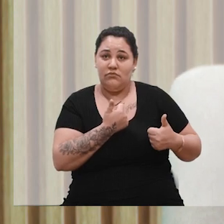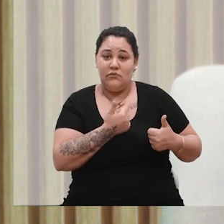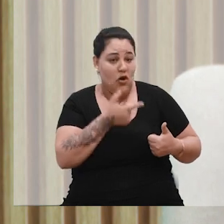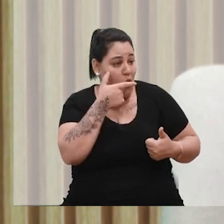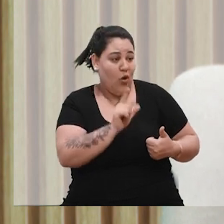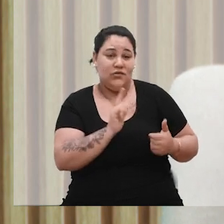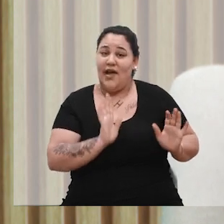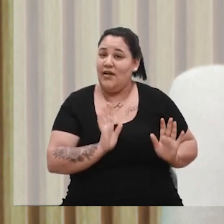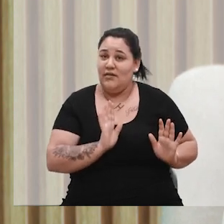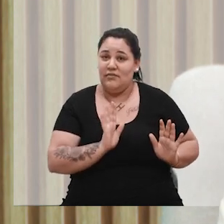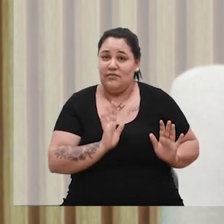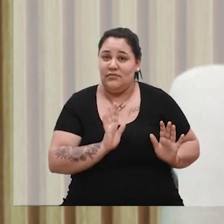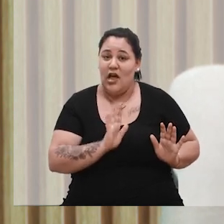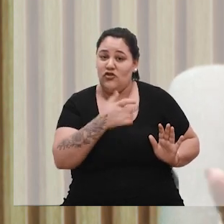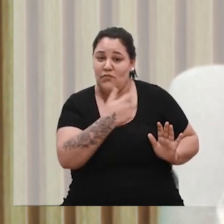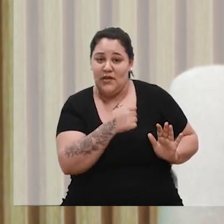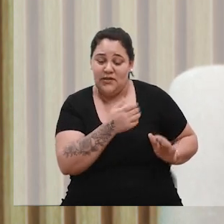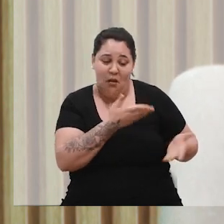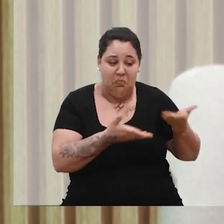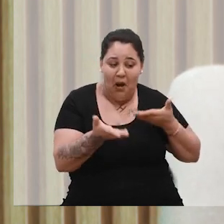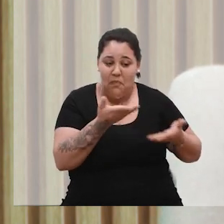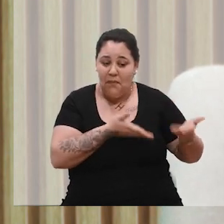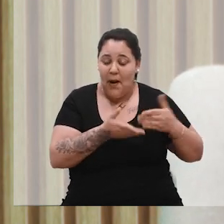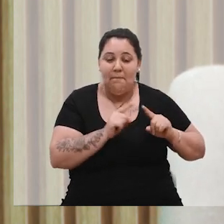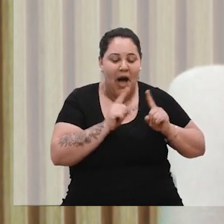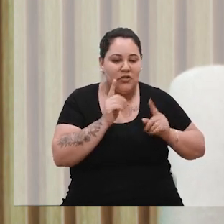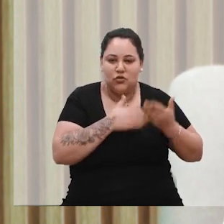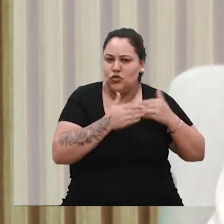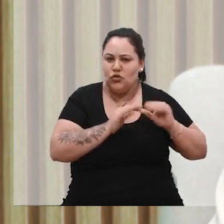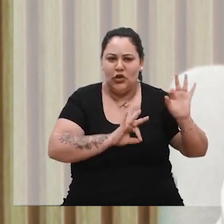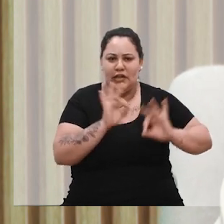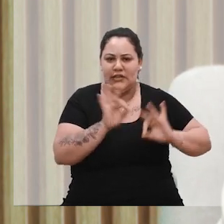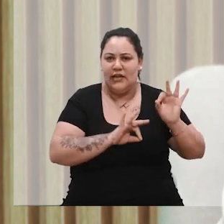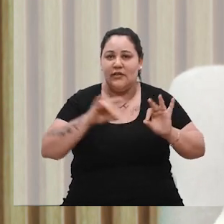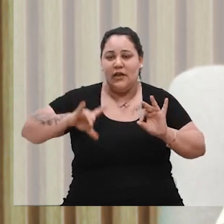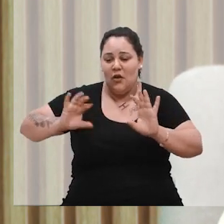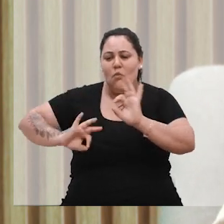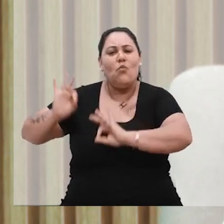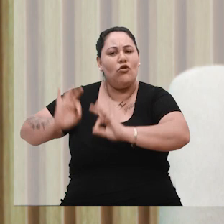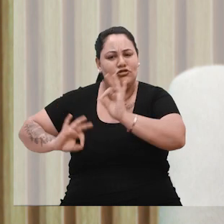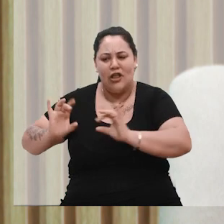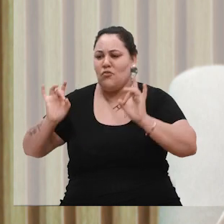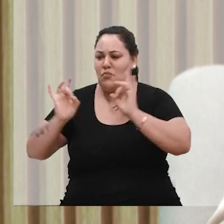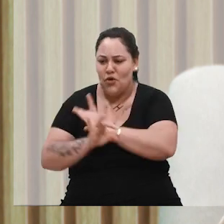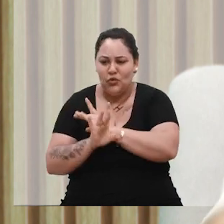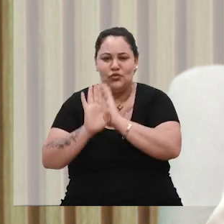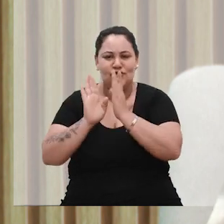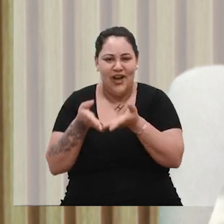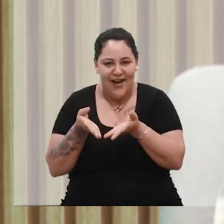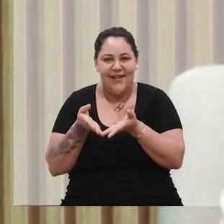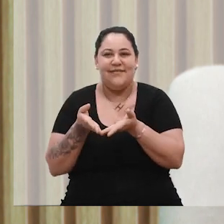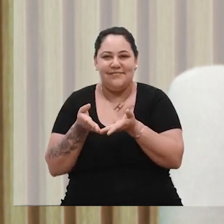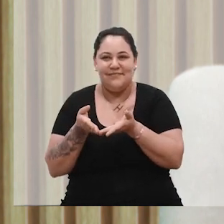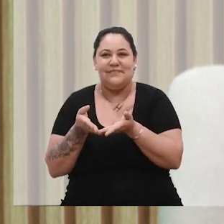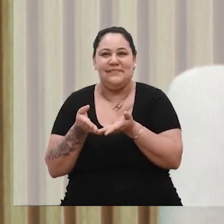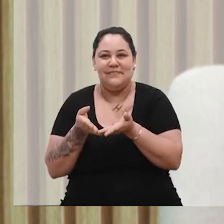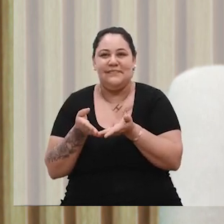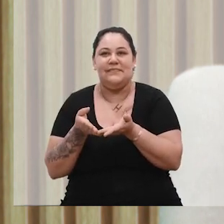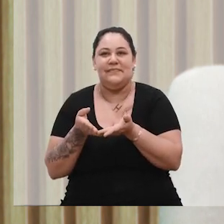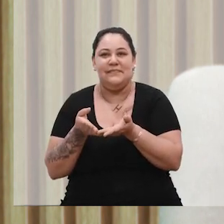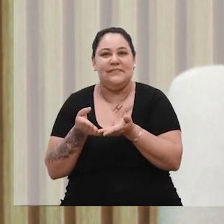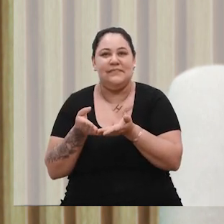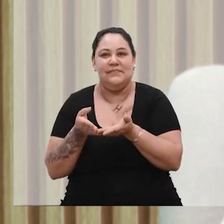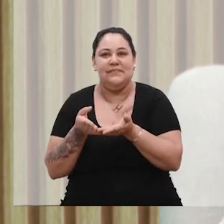consegue, a gente precisa de uma contrapartida, claro, mas tudo já organizado. Então o Rotary tem um projeto que já está definido, né, por eles,